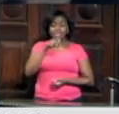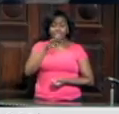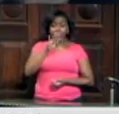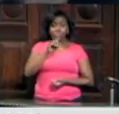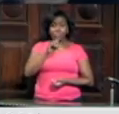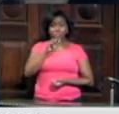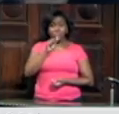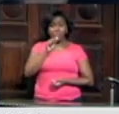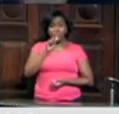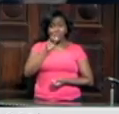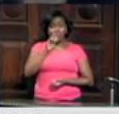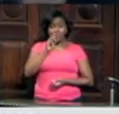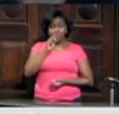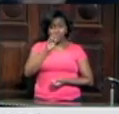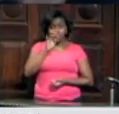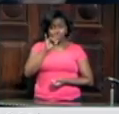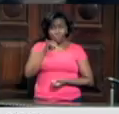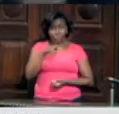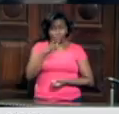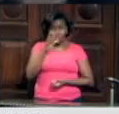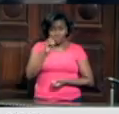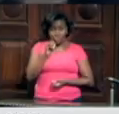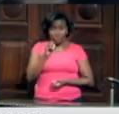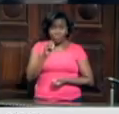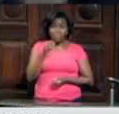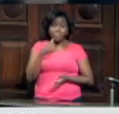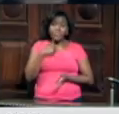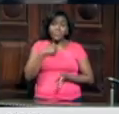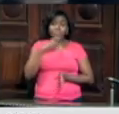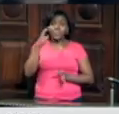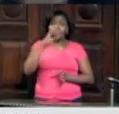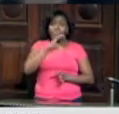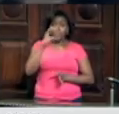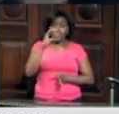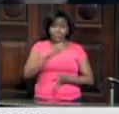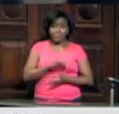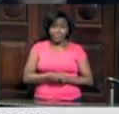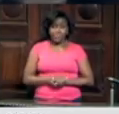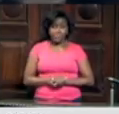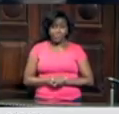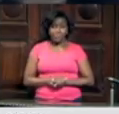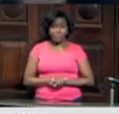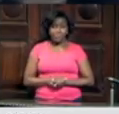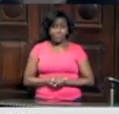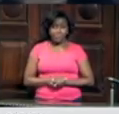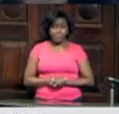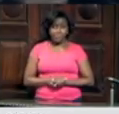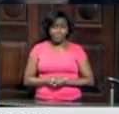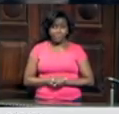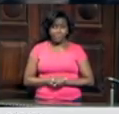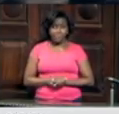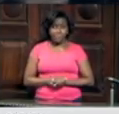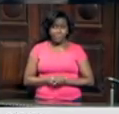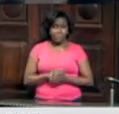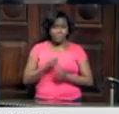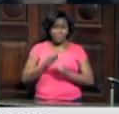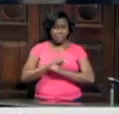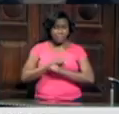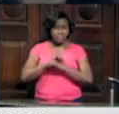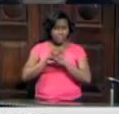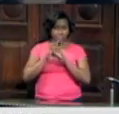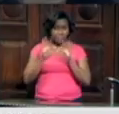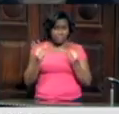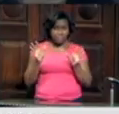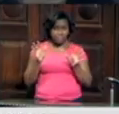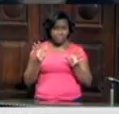primeiro, atributo da eloquência, mas com Quintiliano Romano, ser claro,